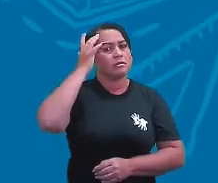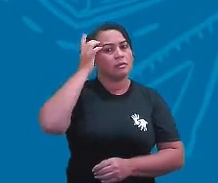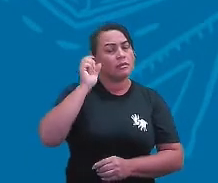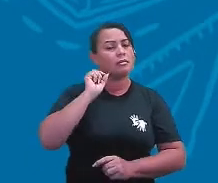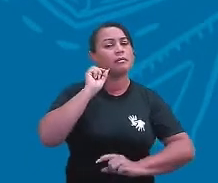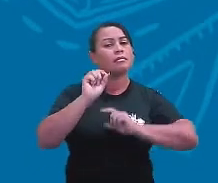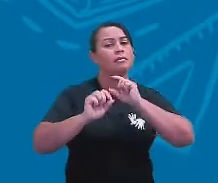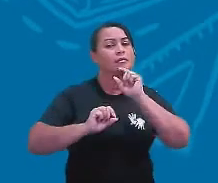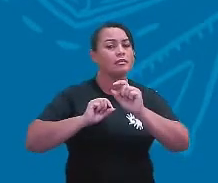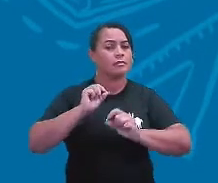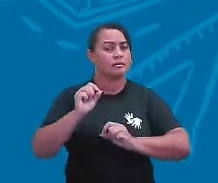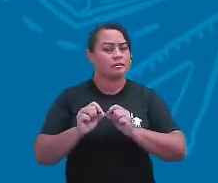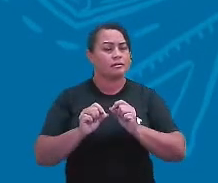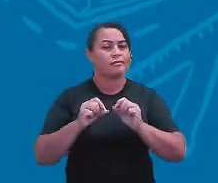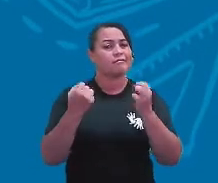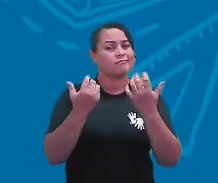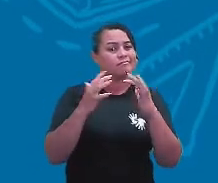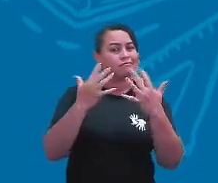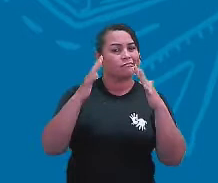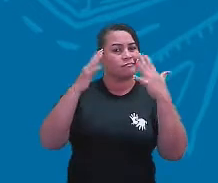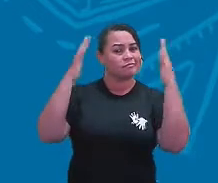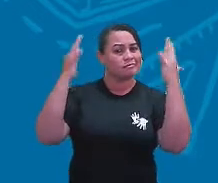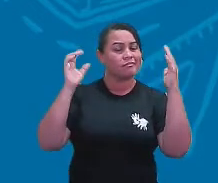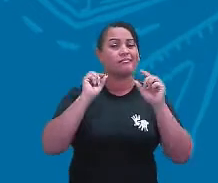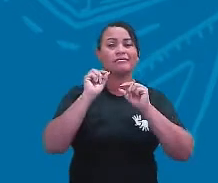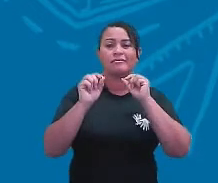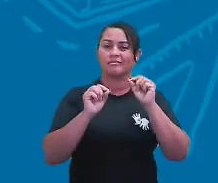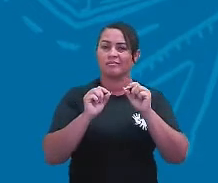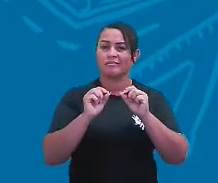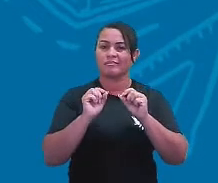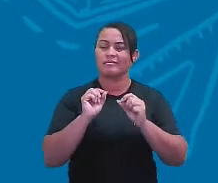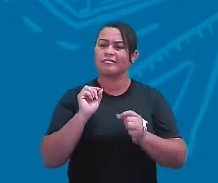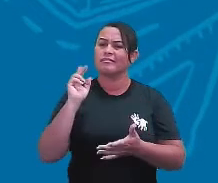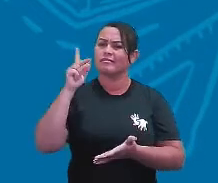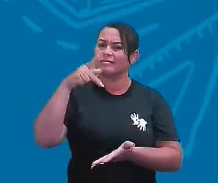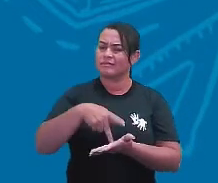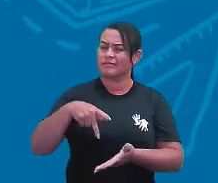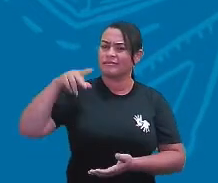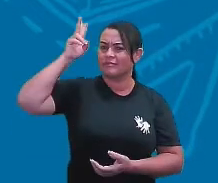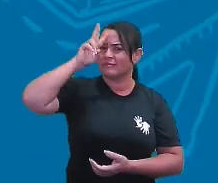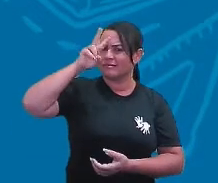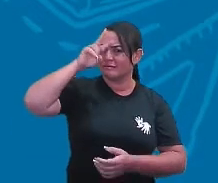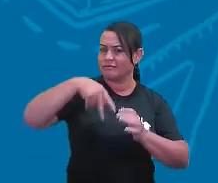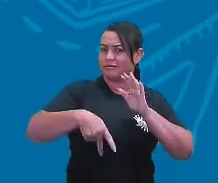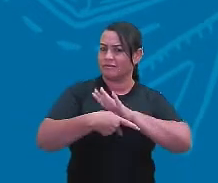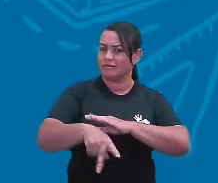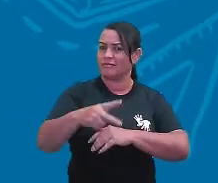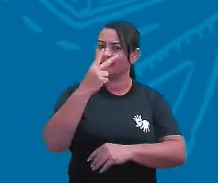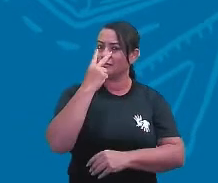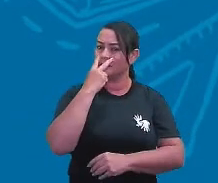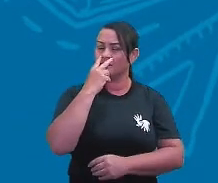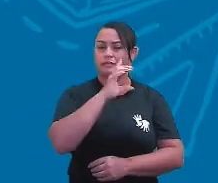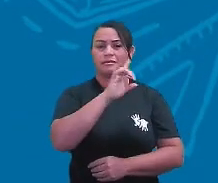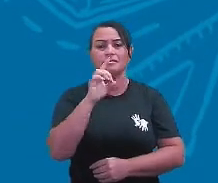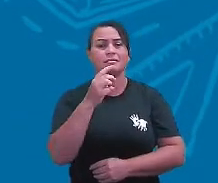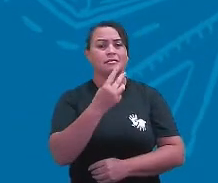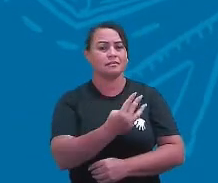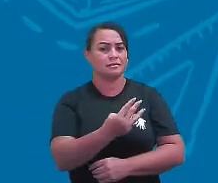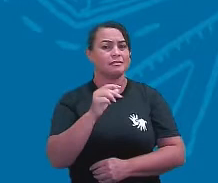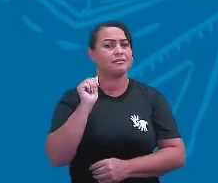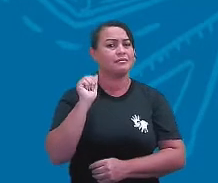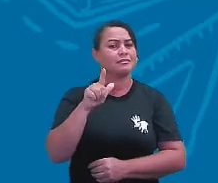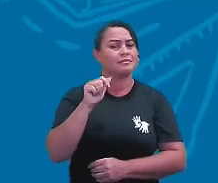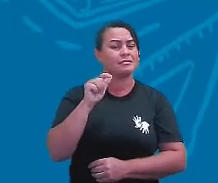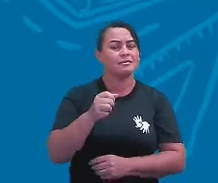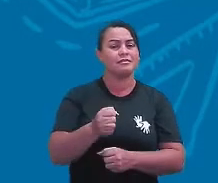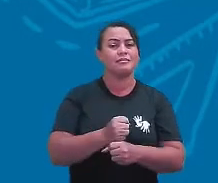vamos estar comemorando, né, esse fato histórico em Vitória de Santo Antão. 3 de agosto